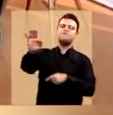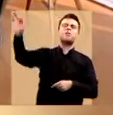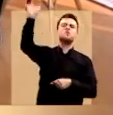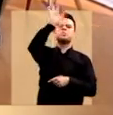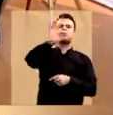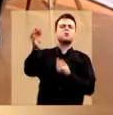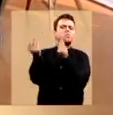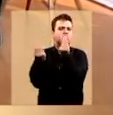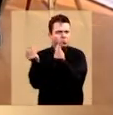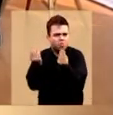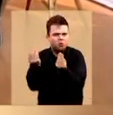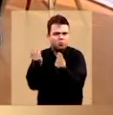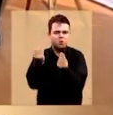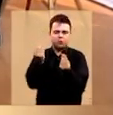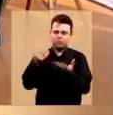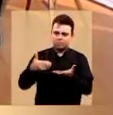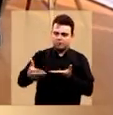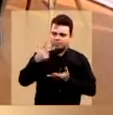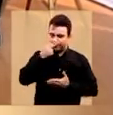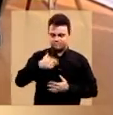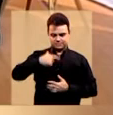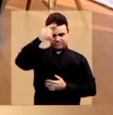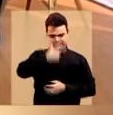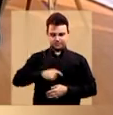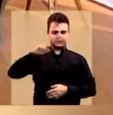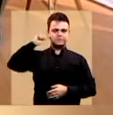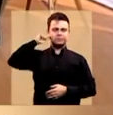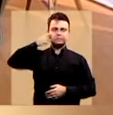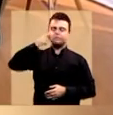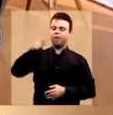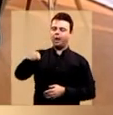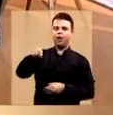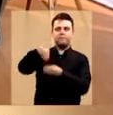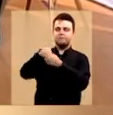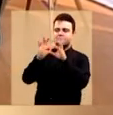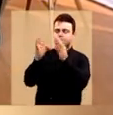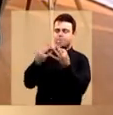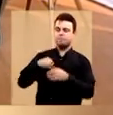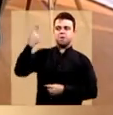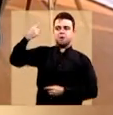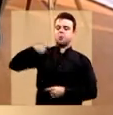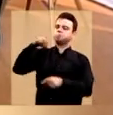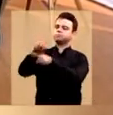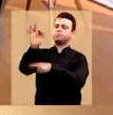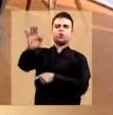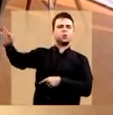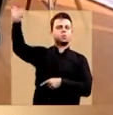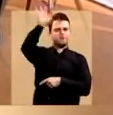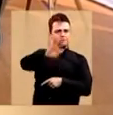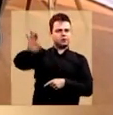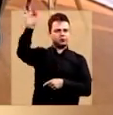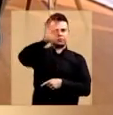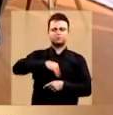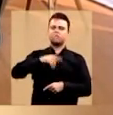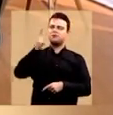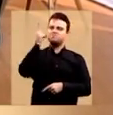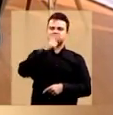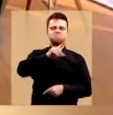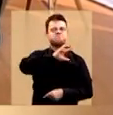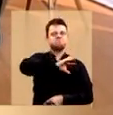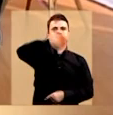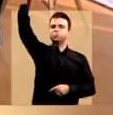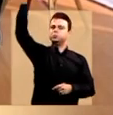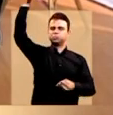geração? Praticamente é uma primeira geração negra com curso superior depois de séculos de opressão. É uma grande vitória,